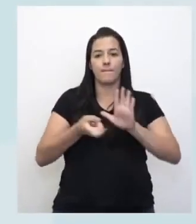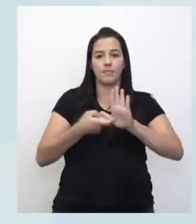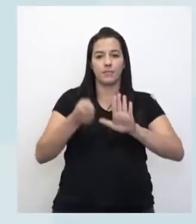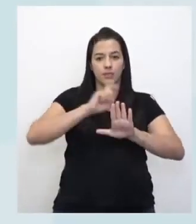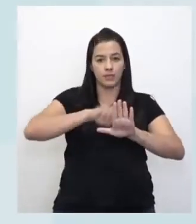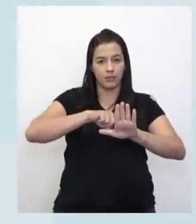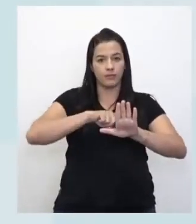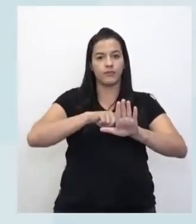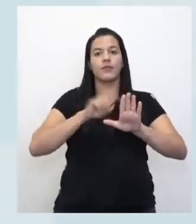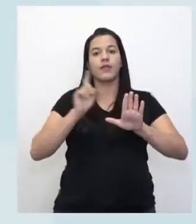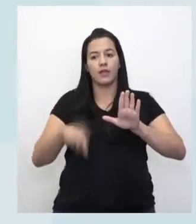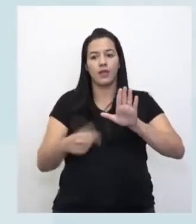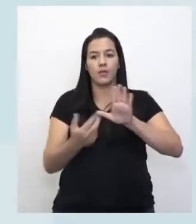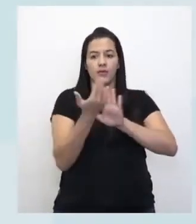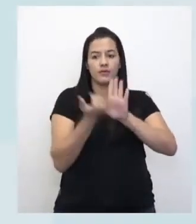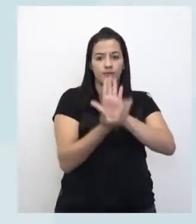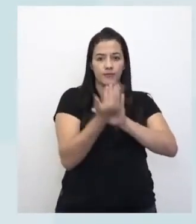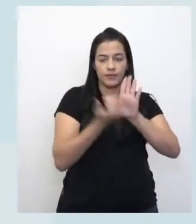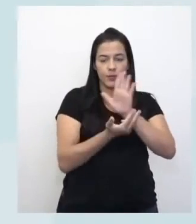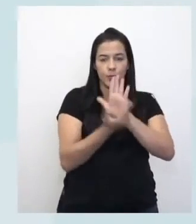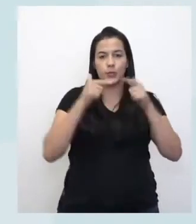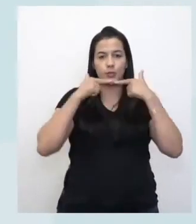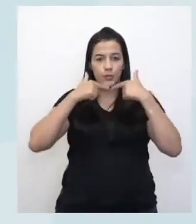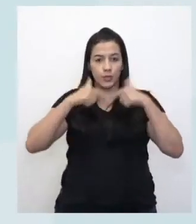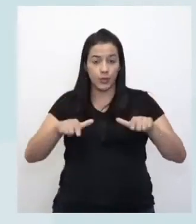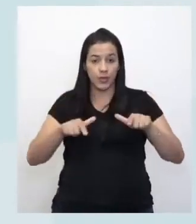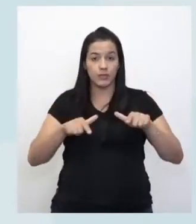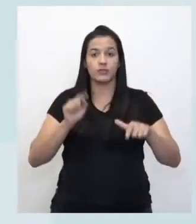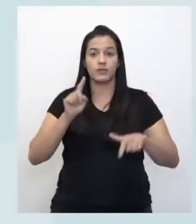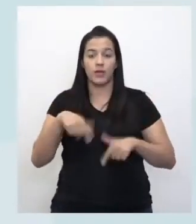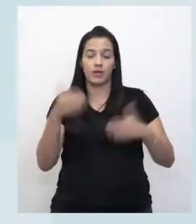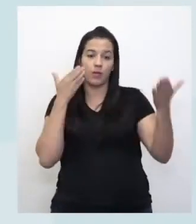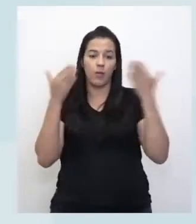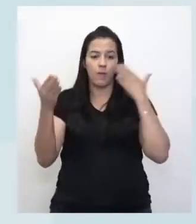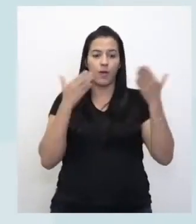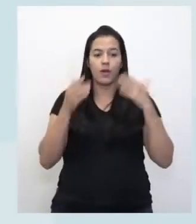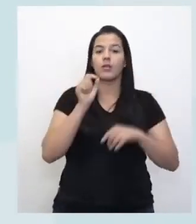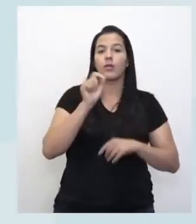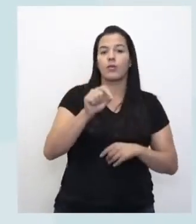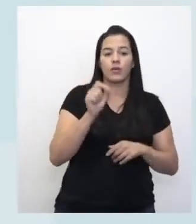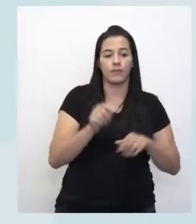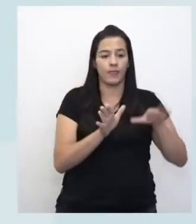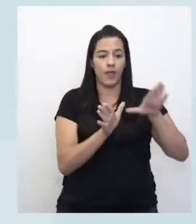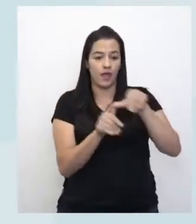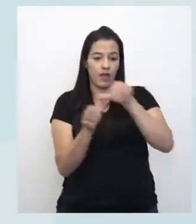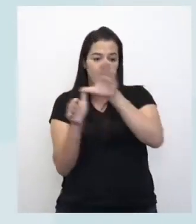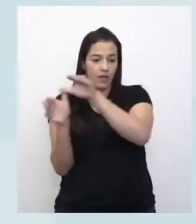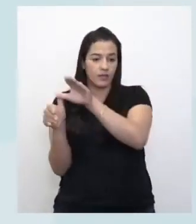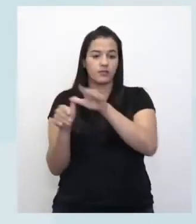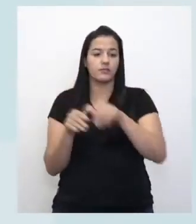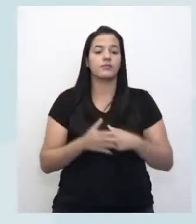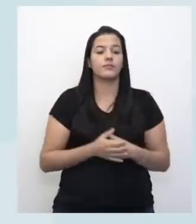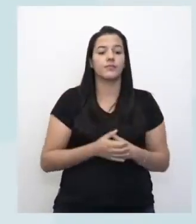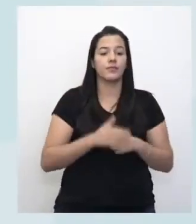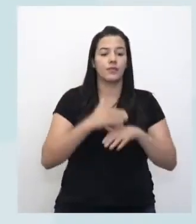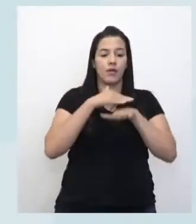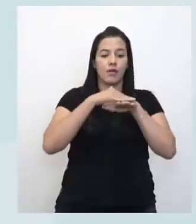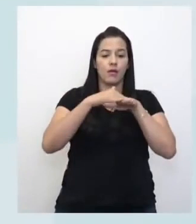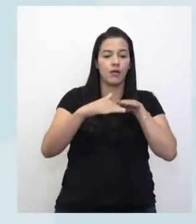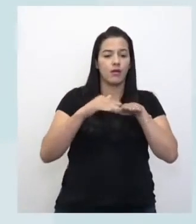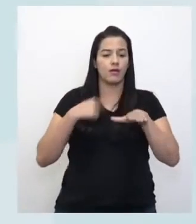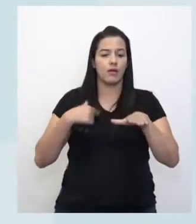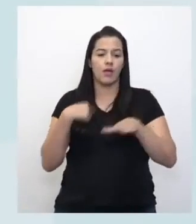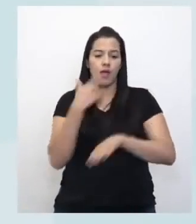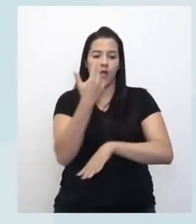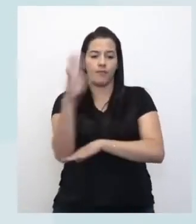meio de comparações. Ou seja, Iracema é sempre comparado ao quê? A asa da graúna, talhe de palmeira, favo de jati,